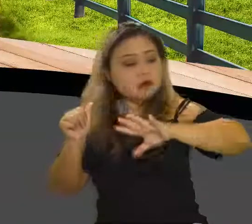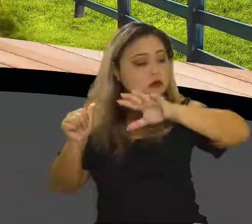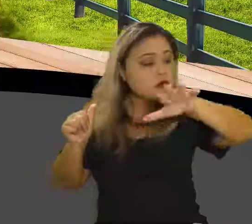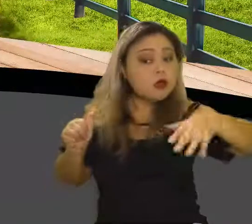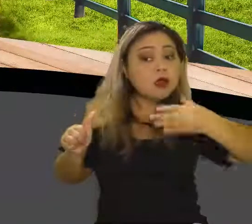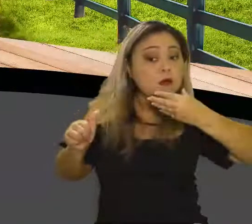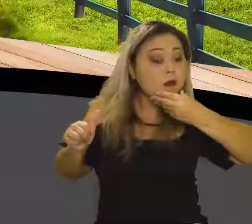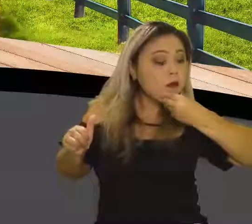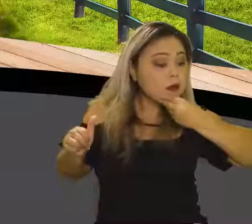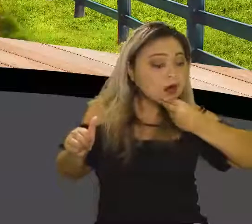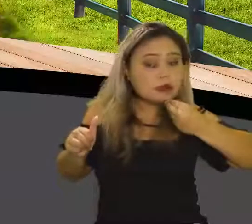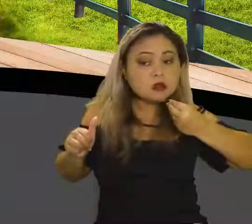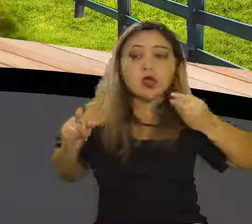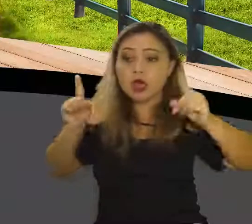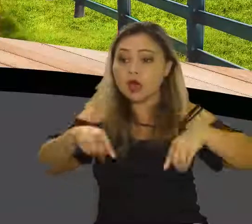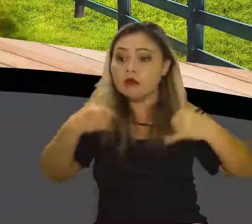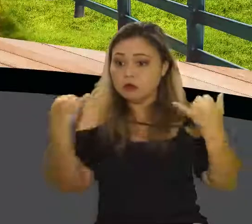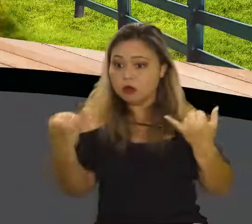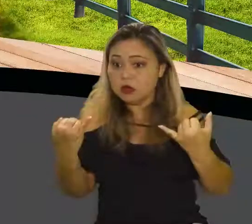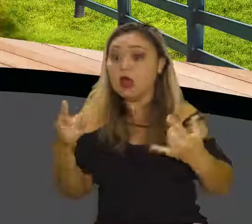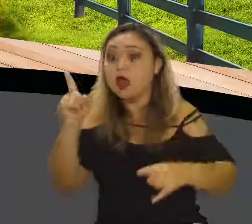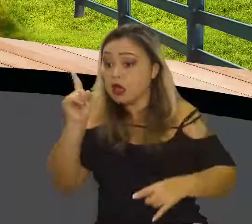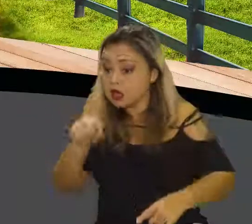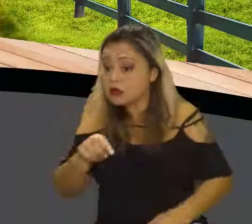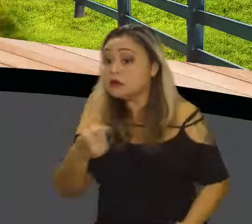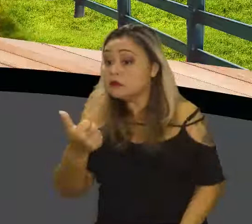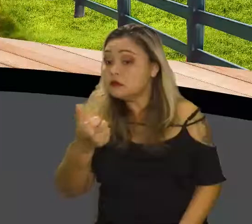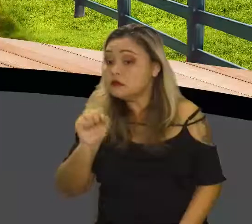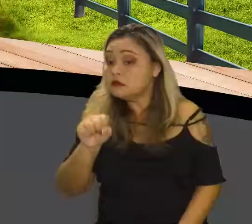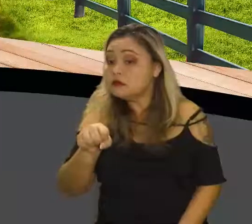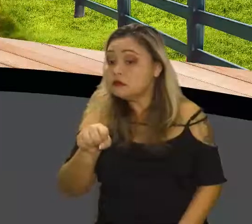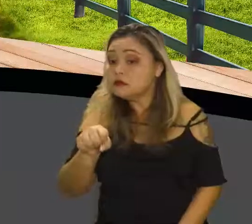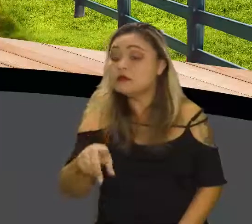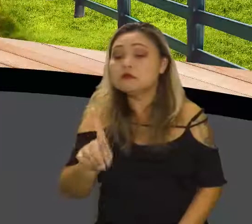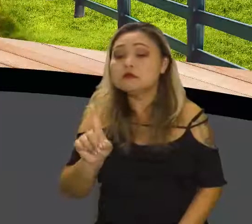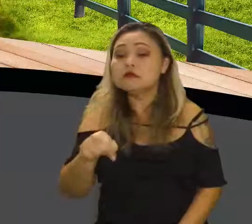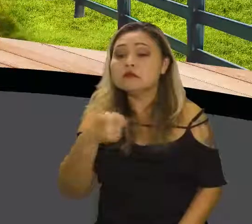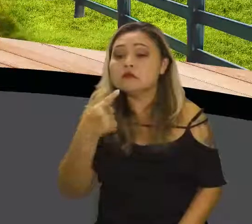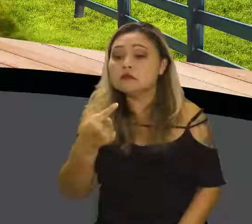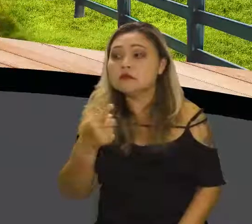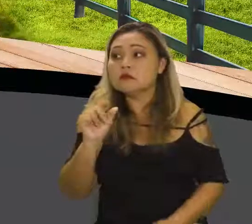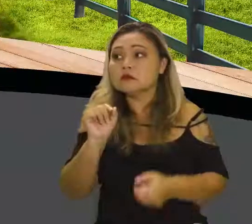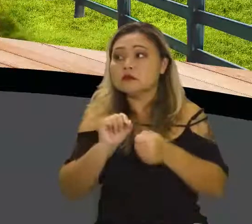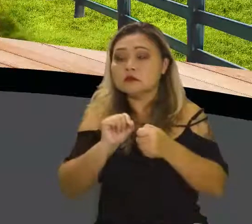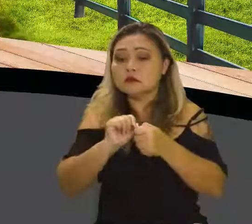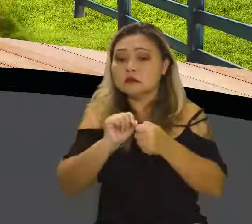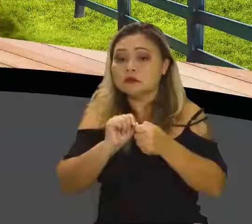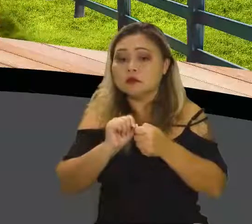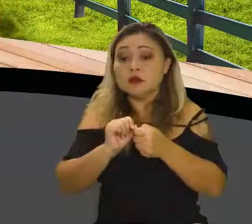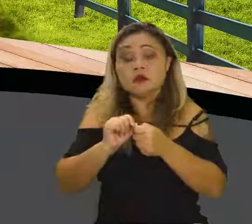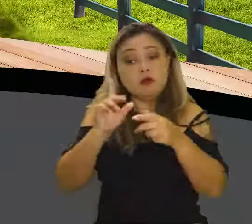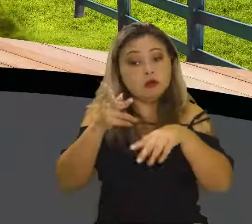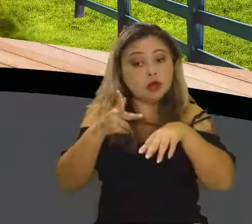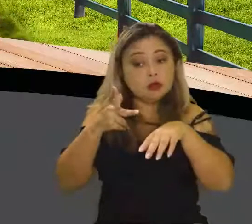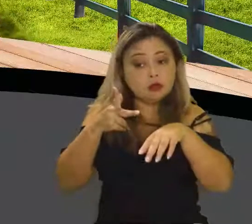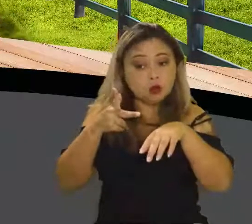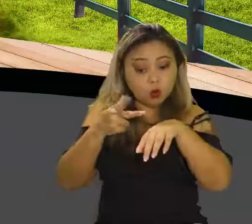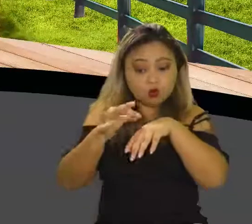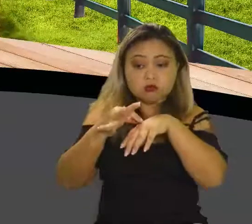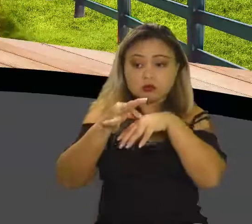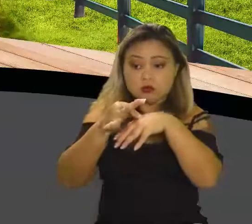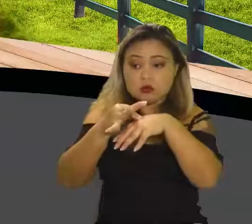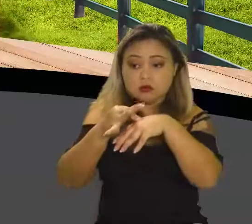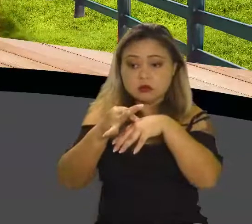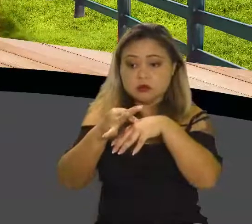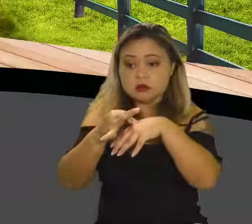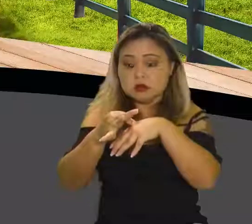os machos. Isso é importante, professor? Sim, porque se você for fazer a criação para corte, tem como você